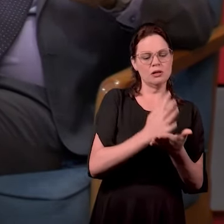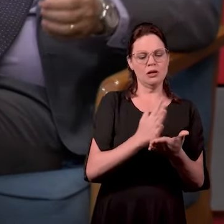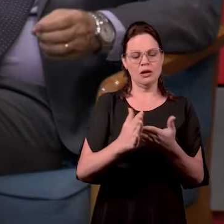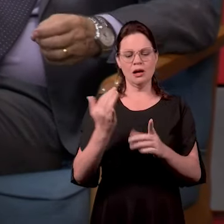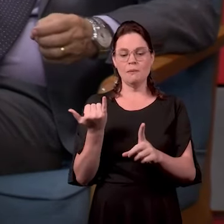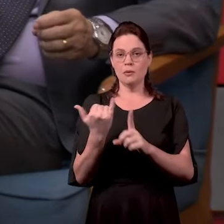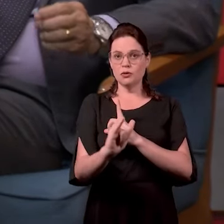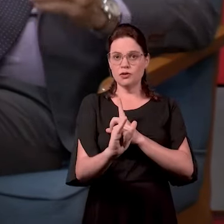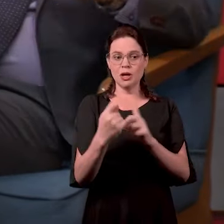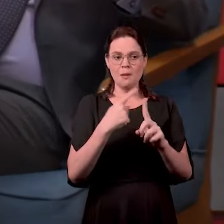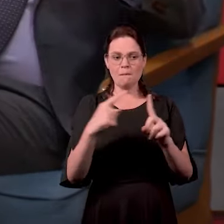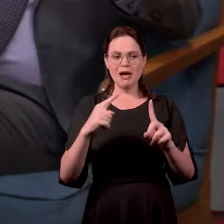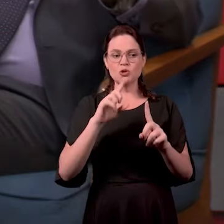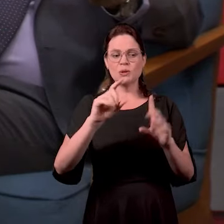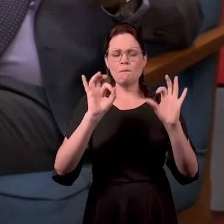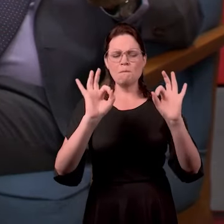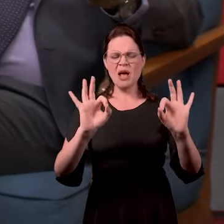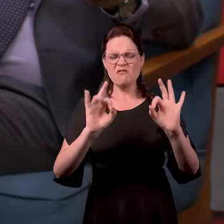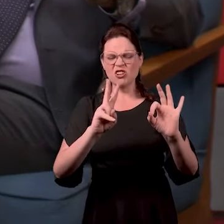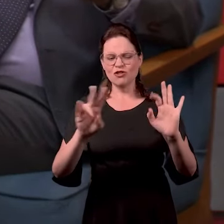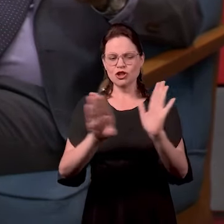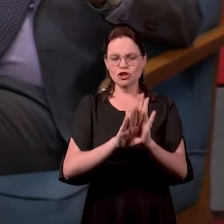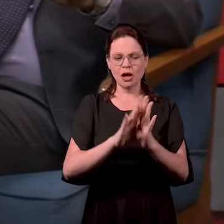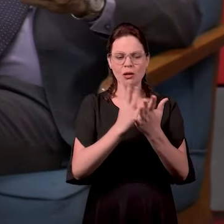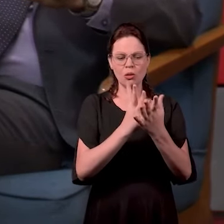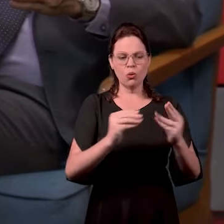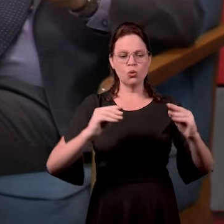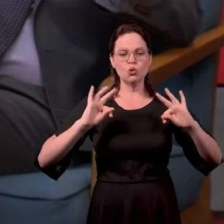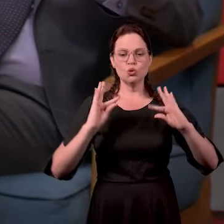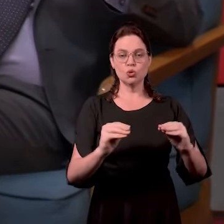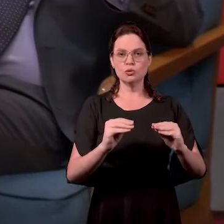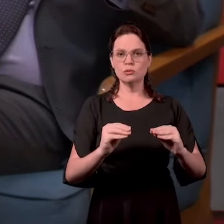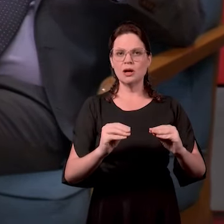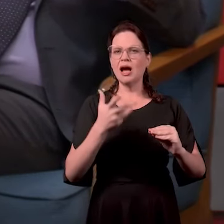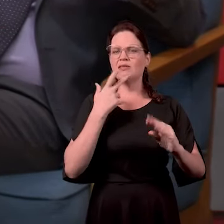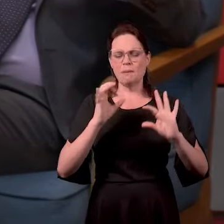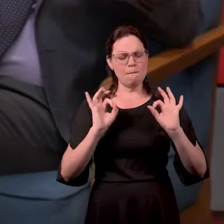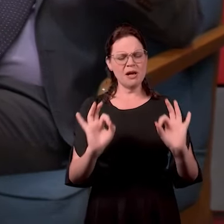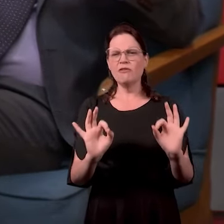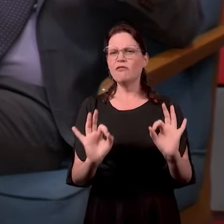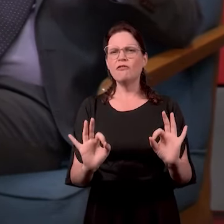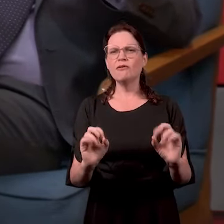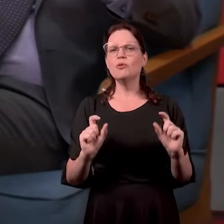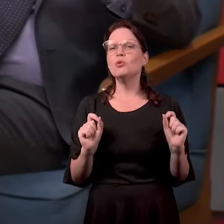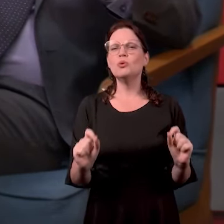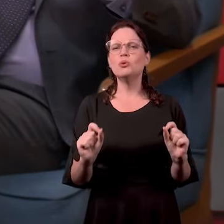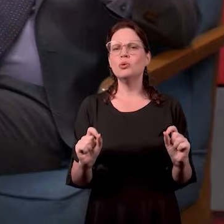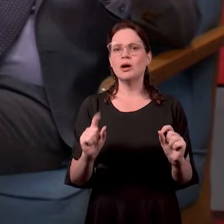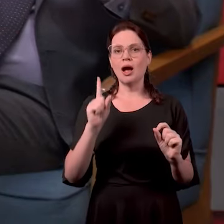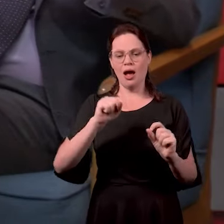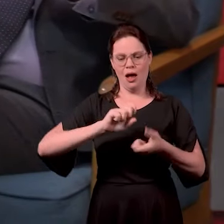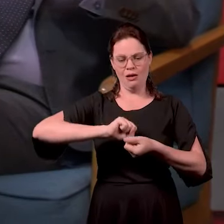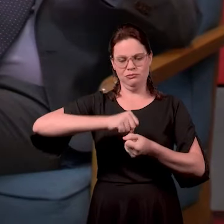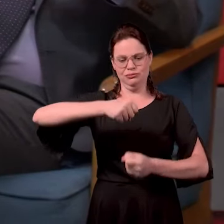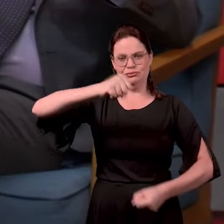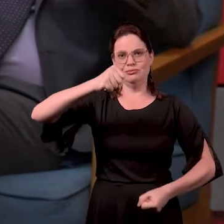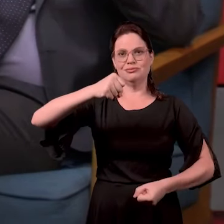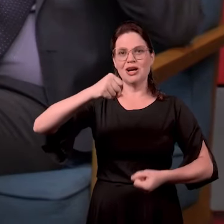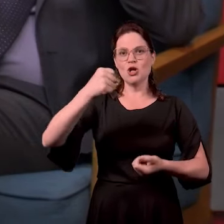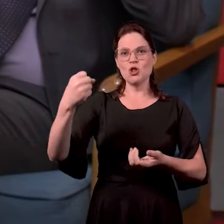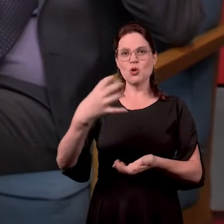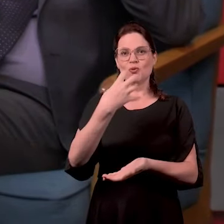conhecemos, em parte profetizamos, mas quando vier o que é perfeito, que em parte será aniquilado. Então, eles alegam que o perfeito era o cânon cristão do 1º